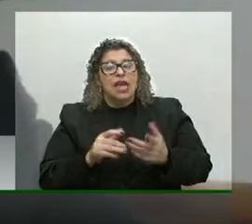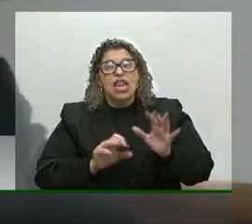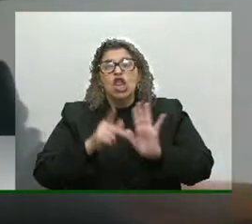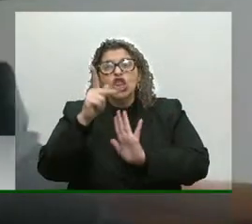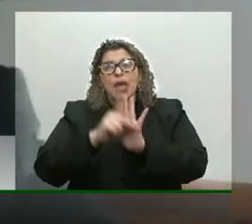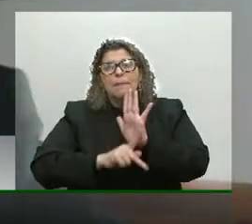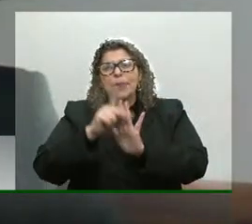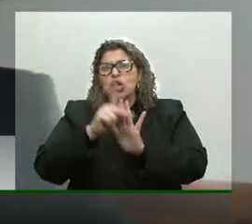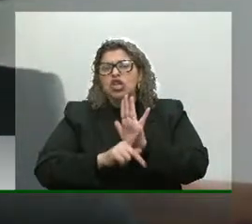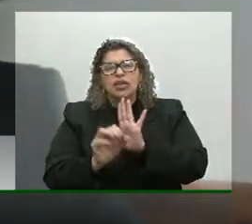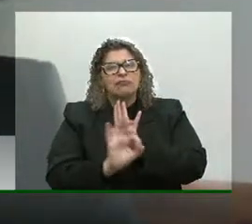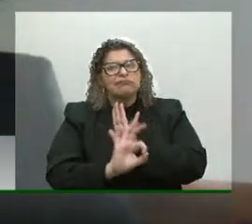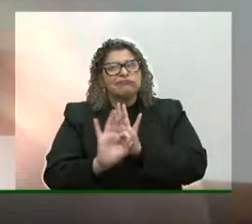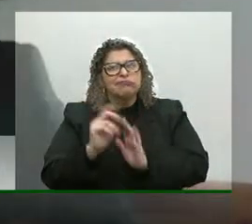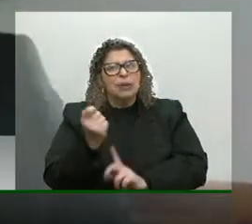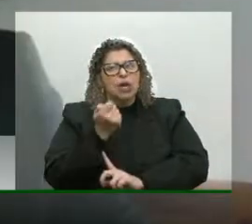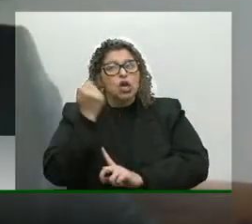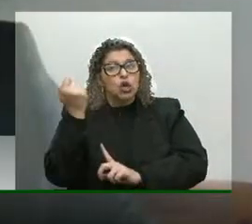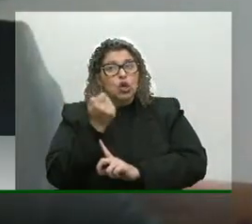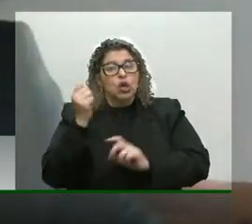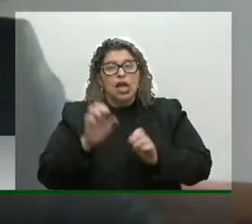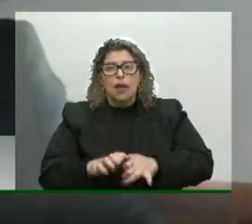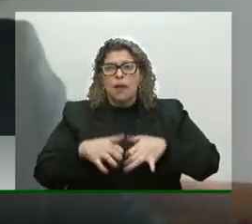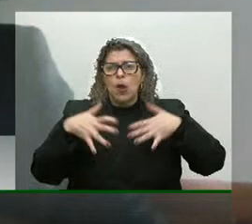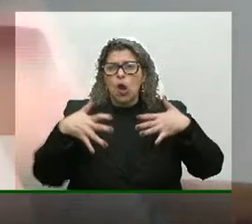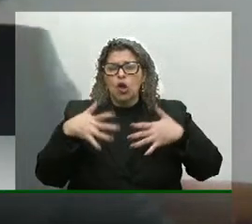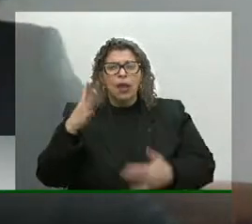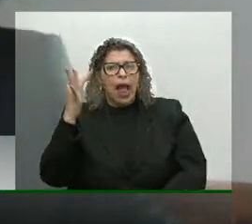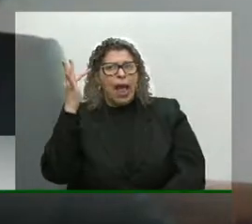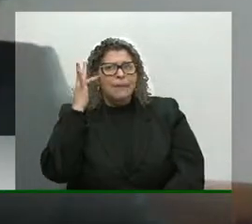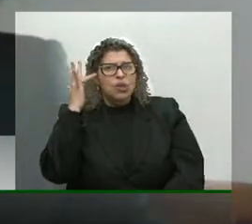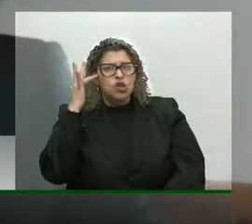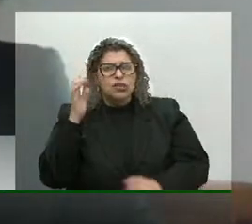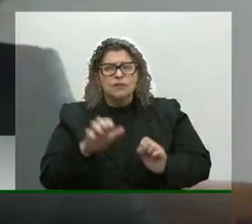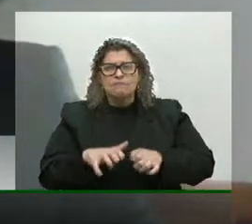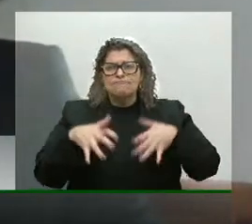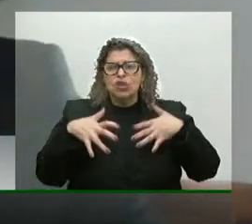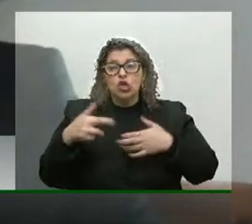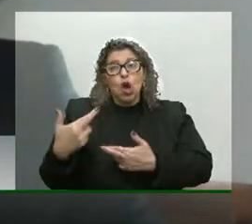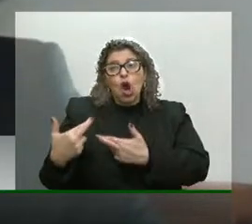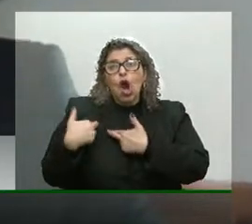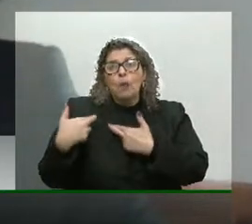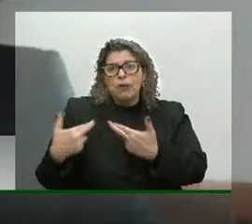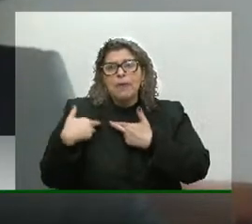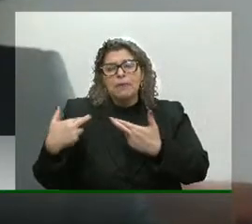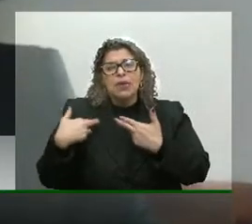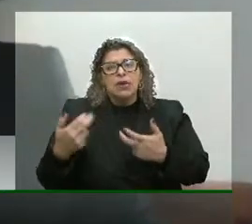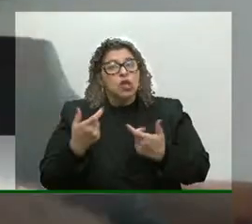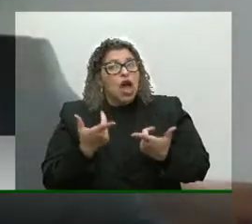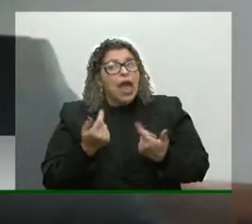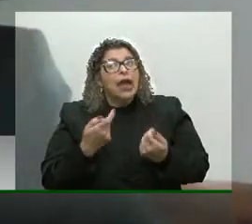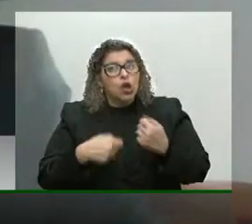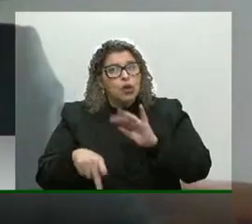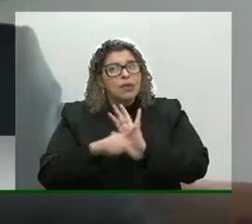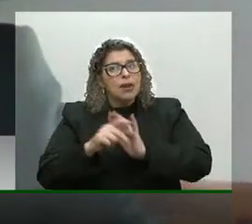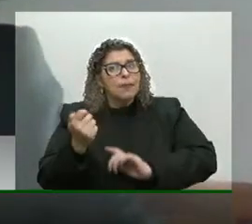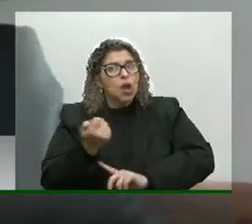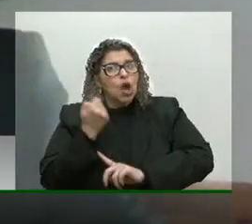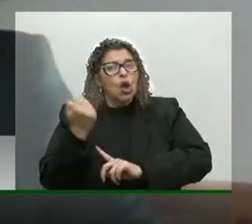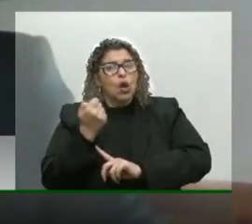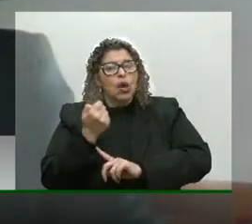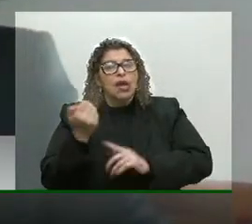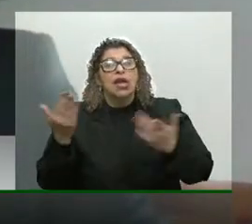projeto para o Rio Grande do Sul e a Assembleia Legislativa hoje, num gesto de amadurecimento e compromisso com a economia, derrotou essa falácia